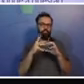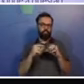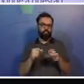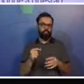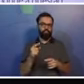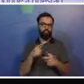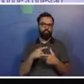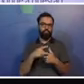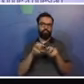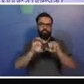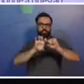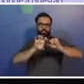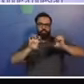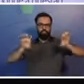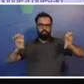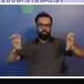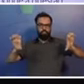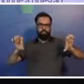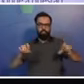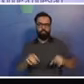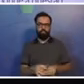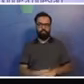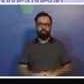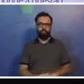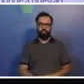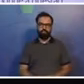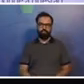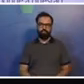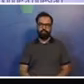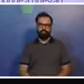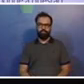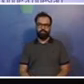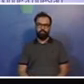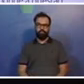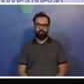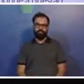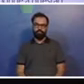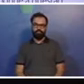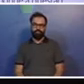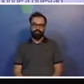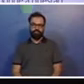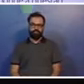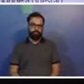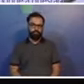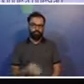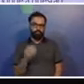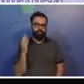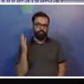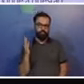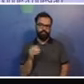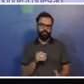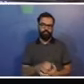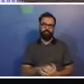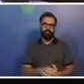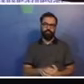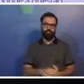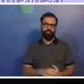equação que nós obtivemos aqui. A gente geralmente usa essa aqui que é mais simplificada.